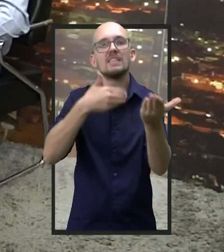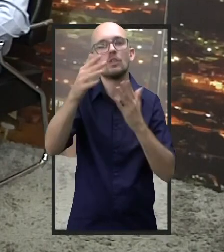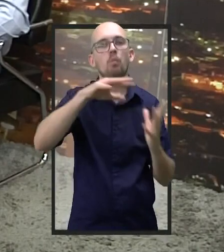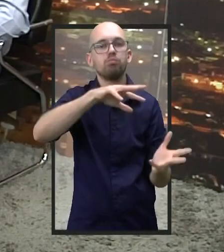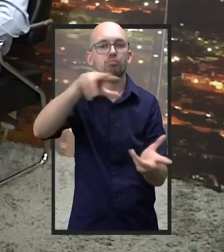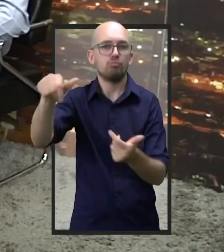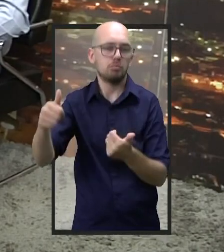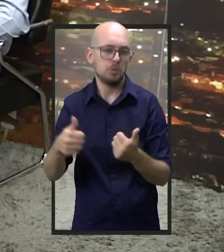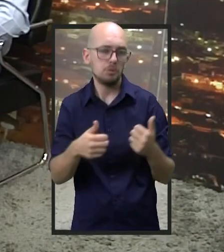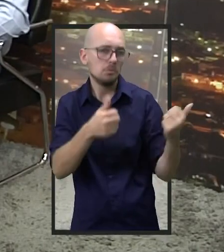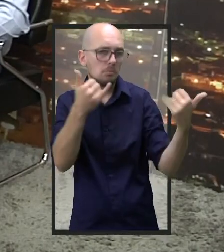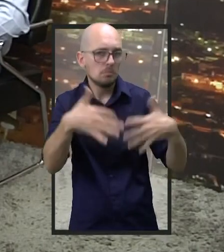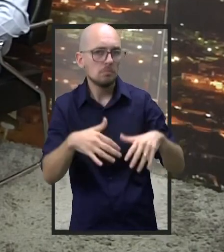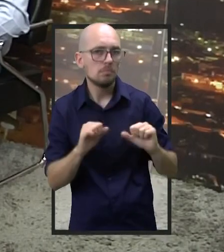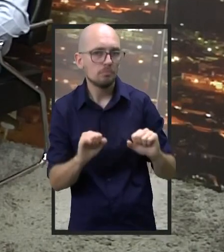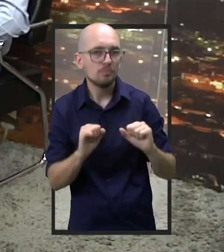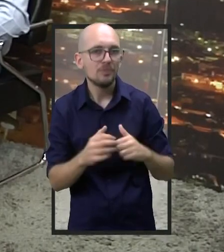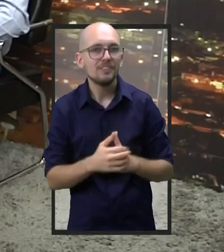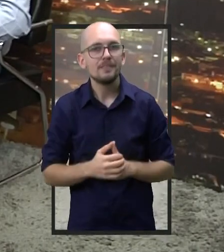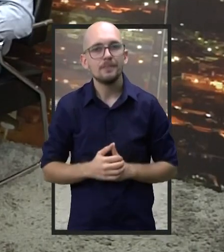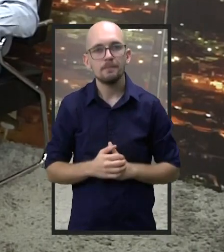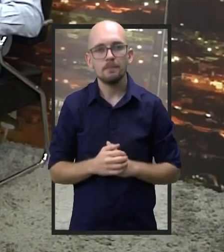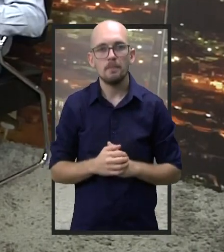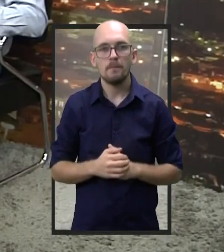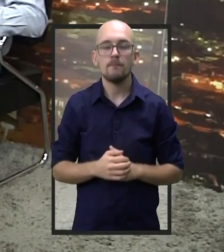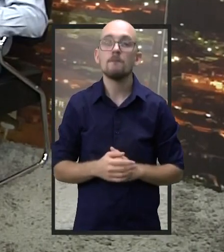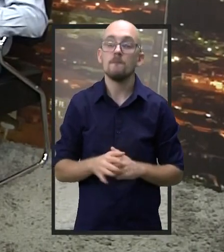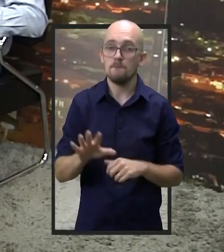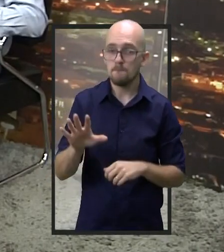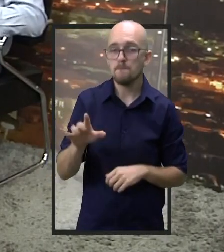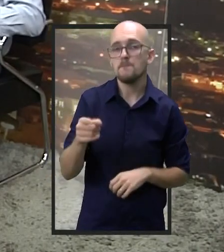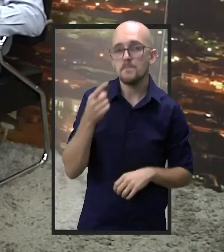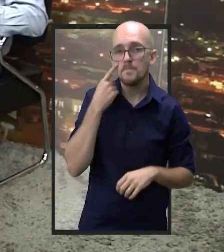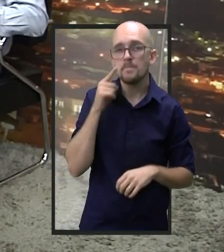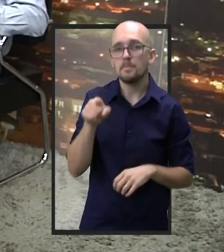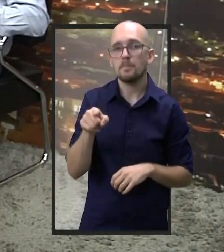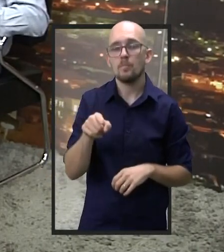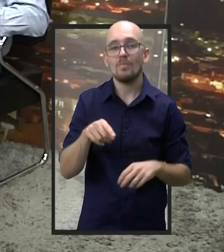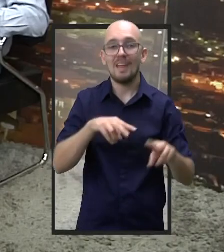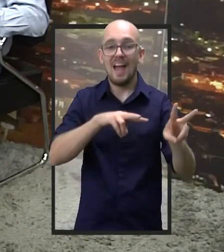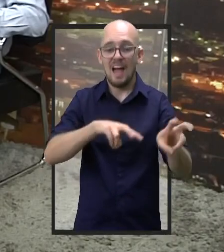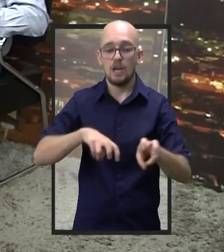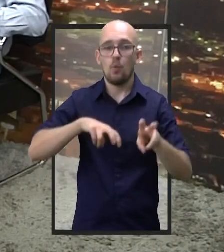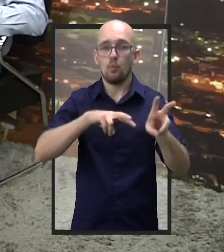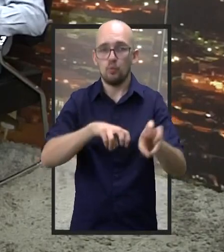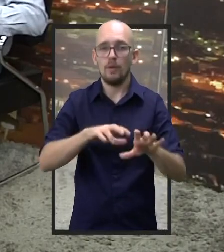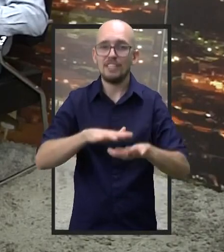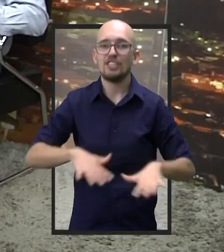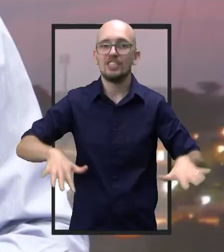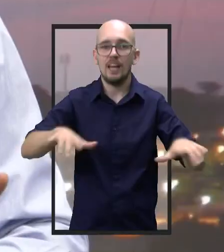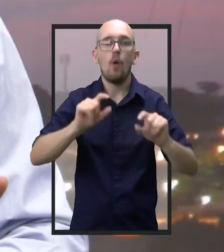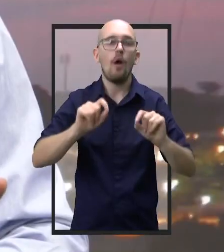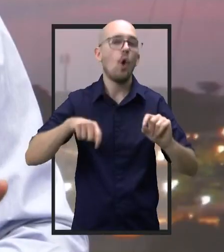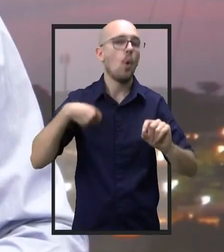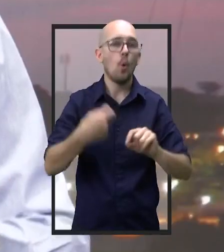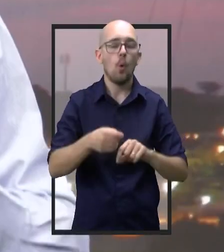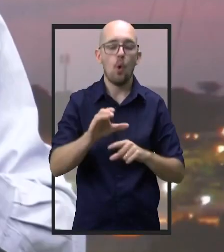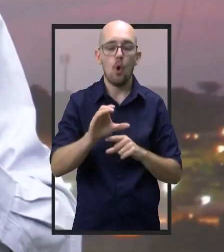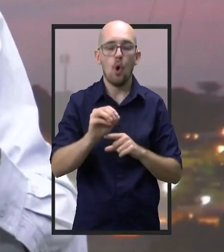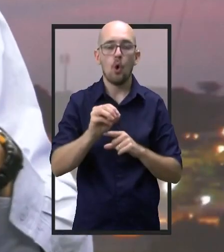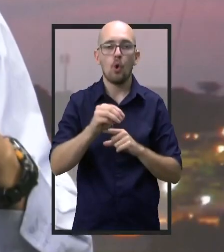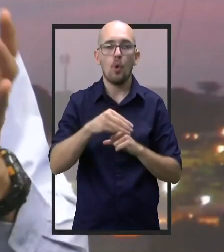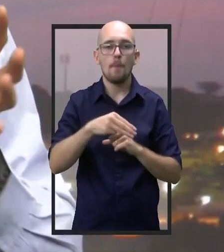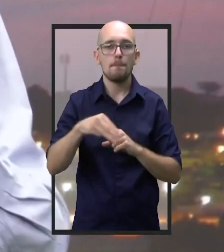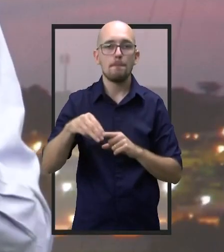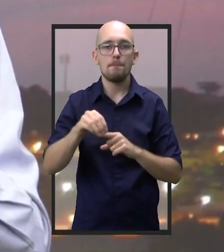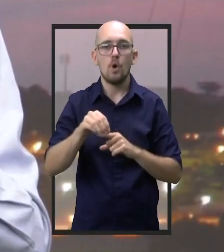o consumidor aqui regional também. Veja só, a agricultura de uma maneira geral são commodities agrícolas. Isso aí